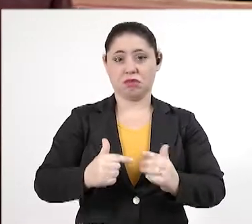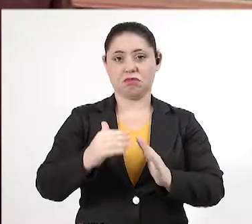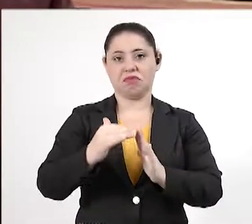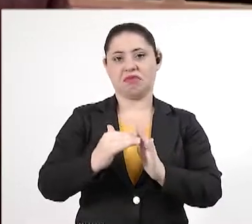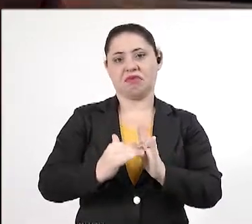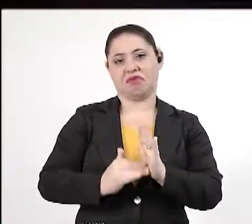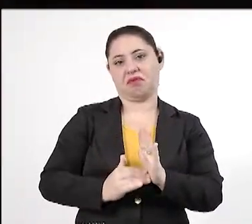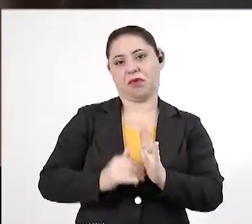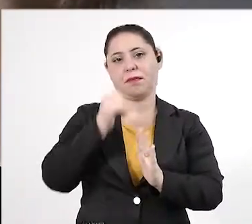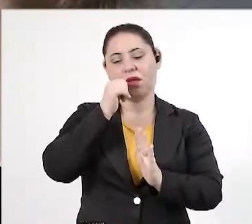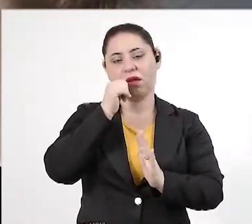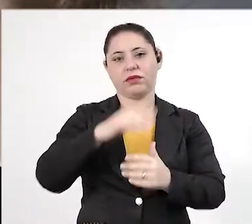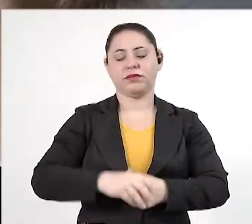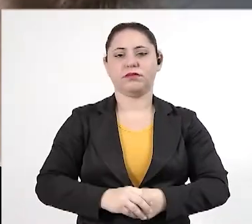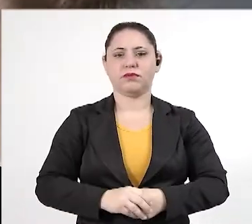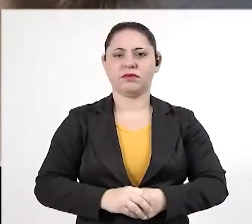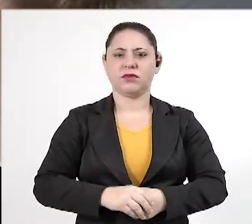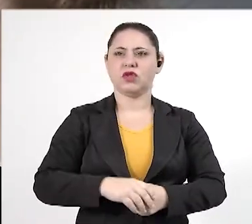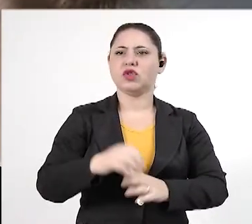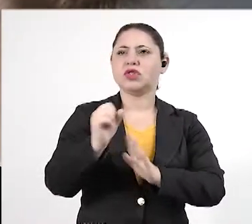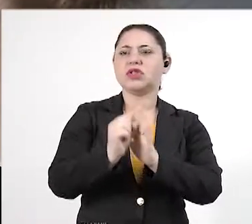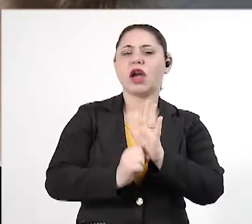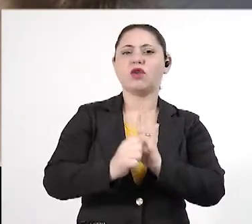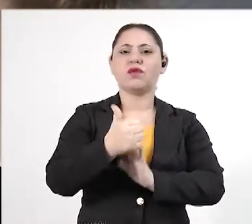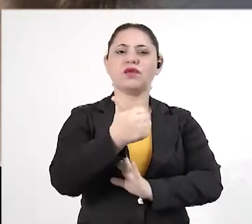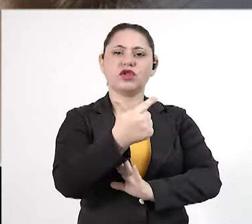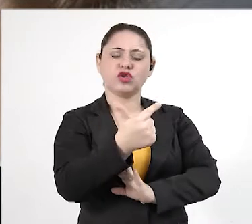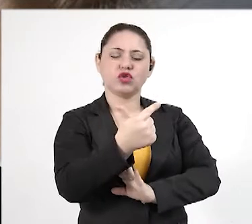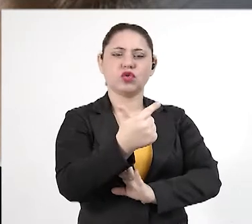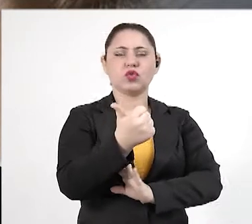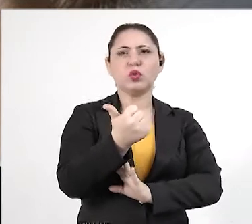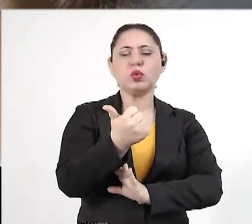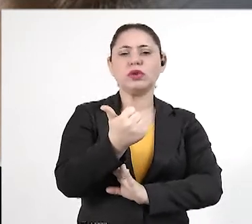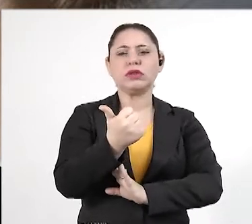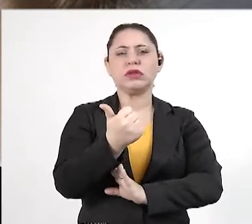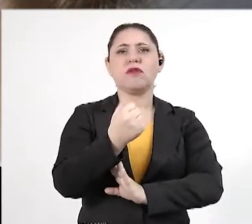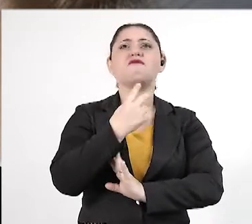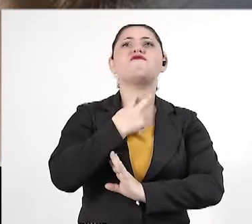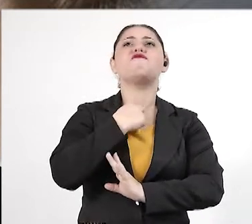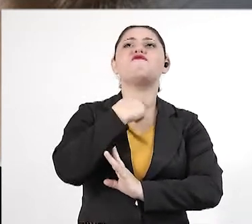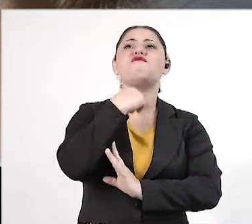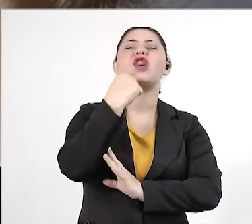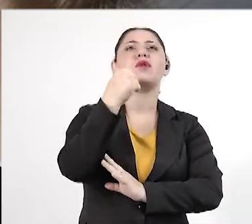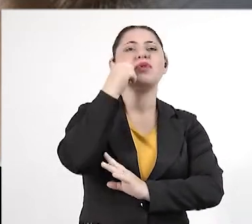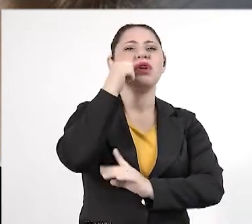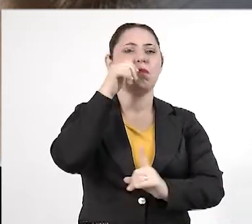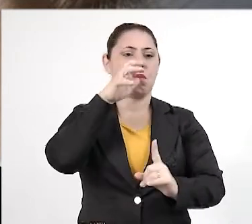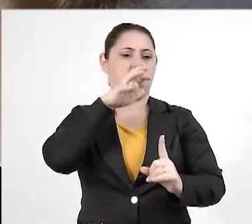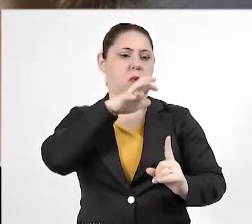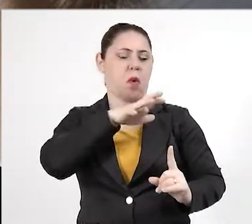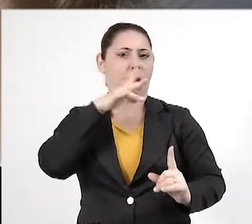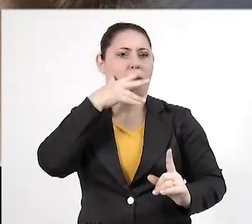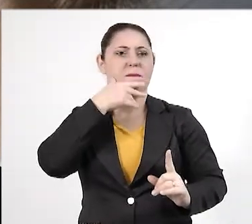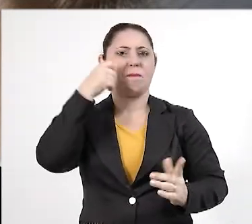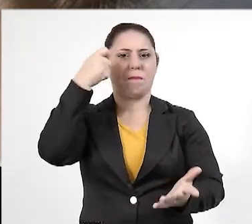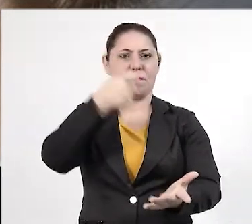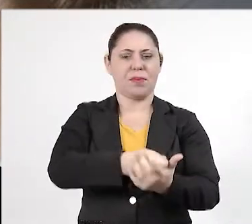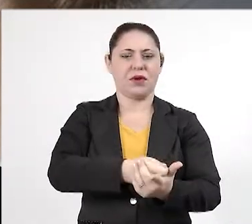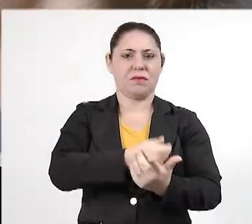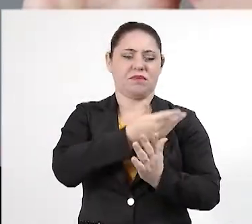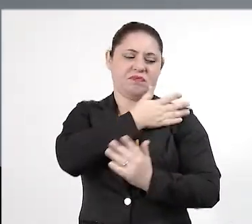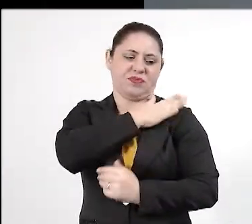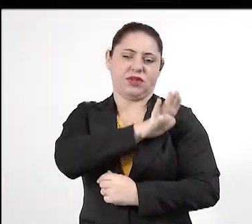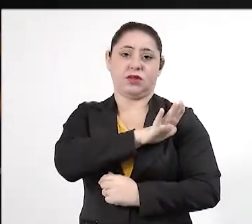somos minoria. Em pleno século XXI, a voz feminina ainda é abafada pelo machismo e